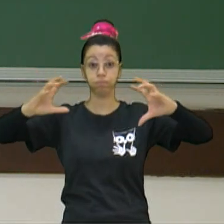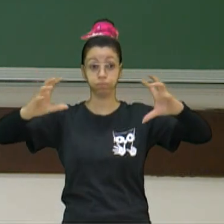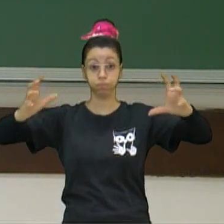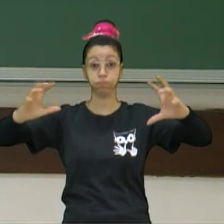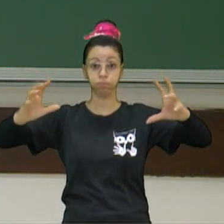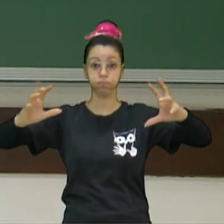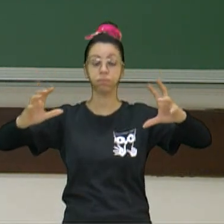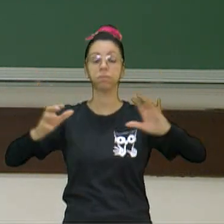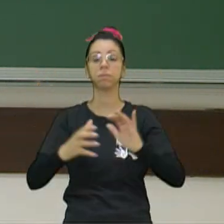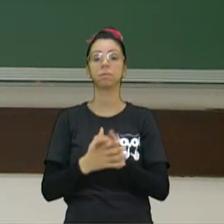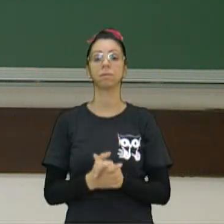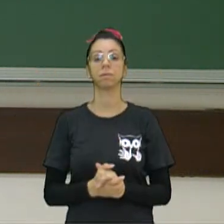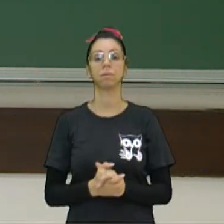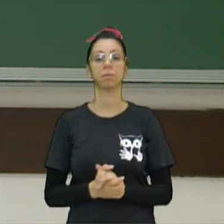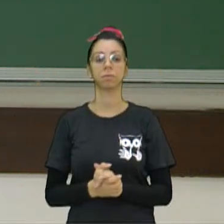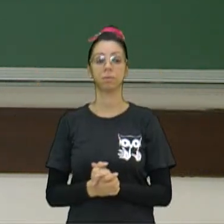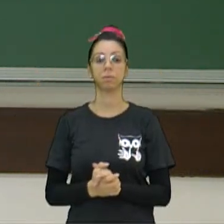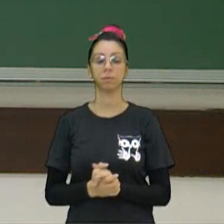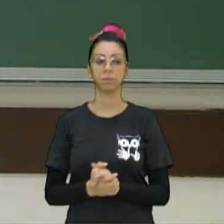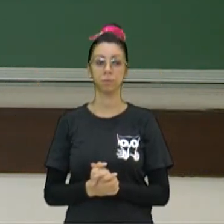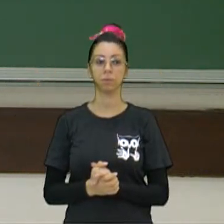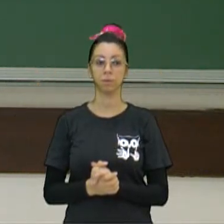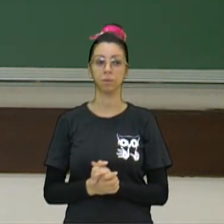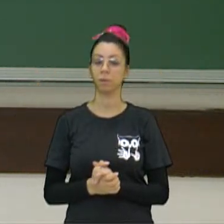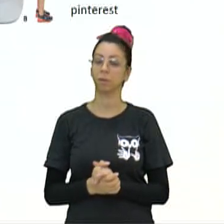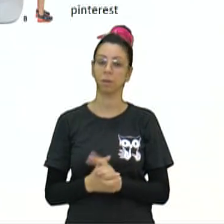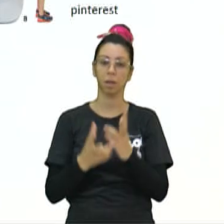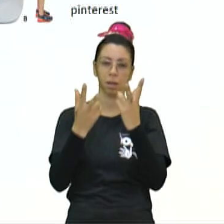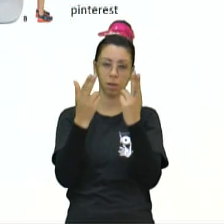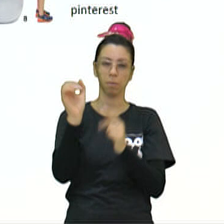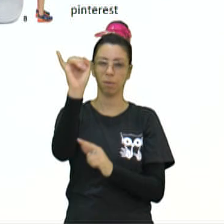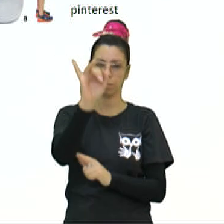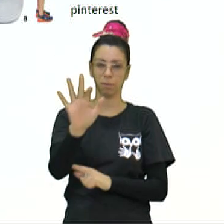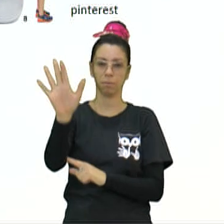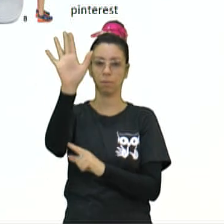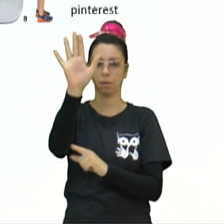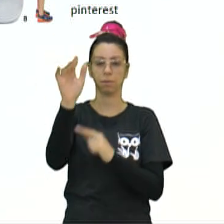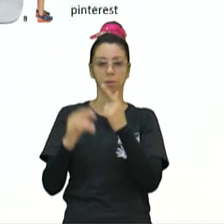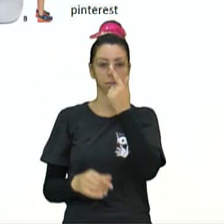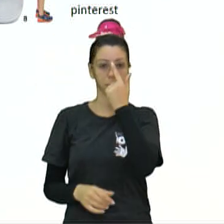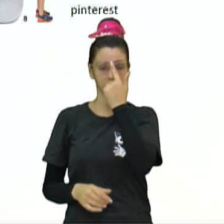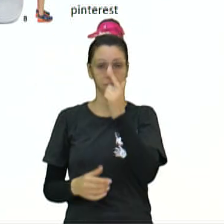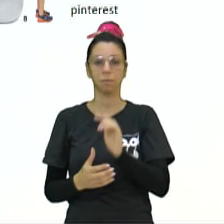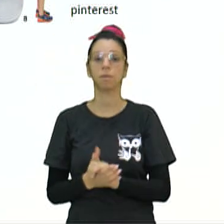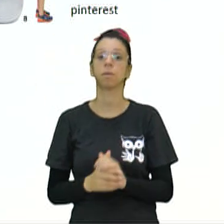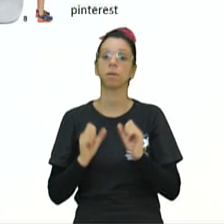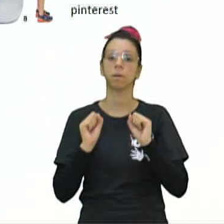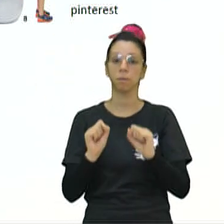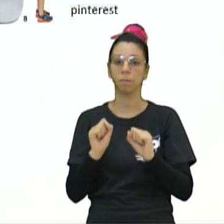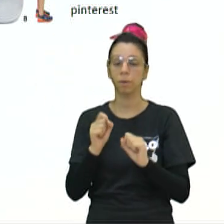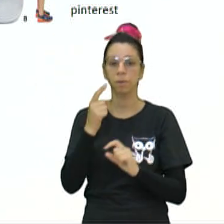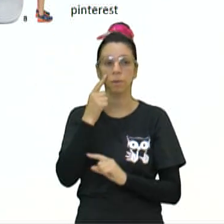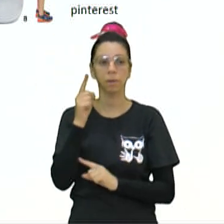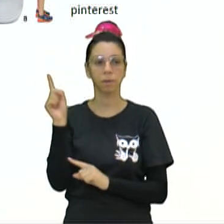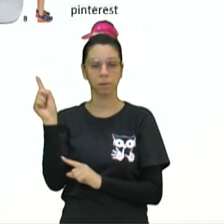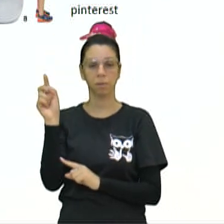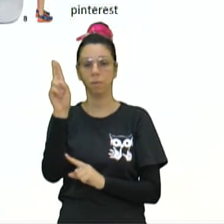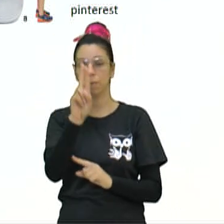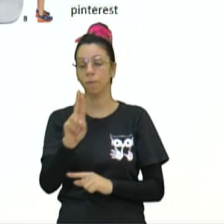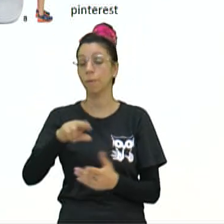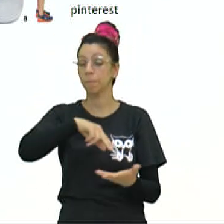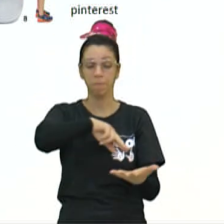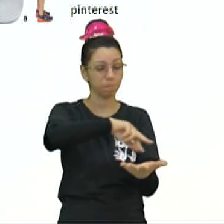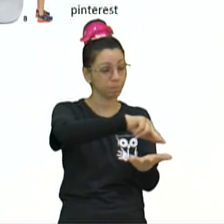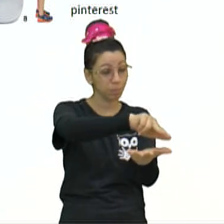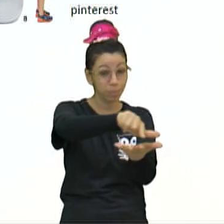são realizados em cima dela, como está colocado nesta imagem ali, né? Então, nessa imagem, vocês podem ver que está sendo realizado